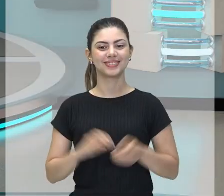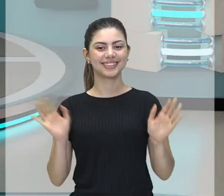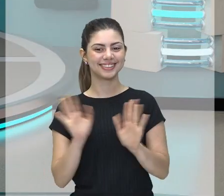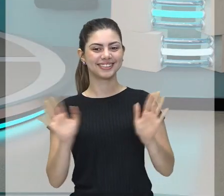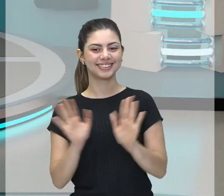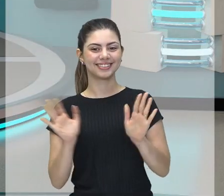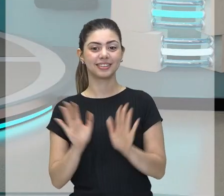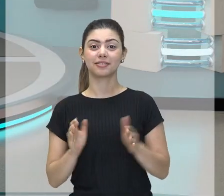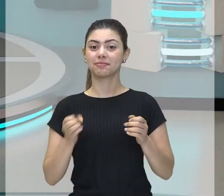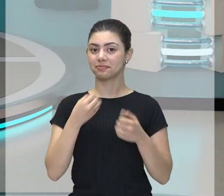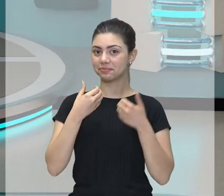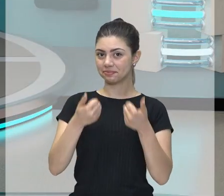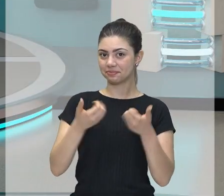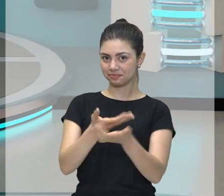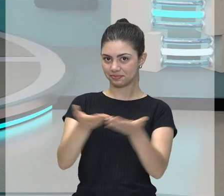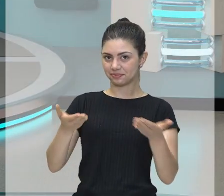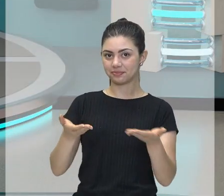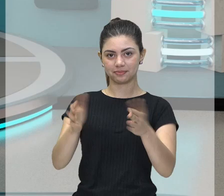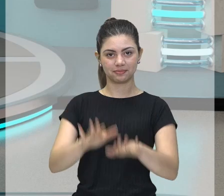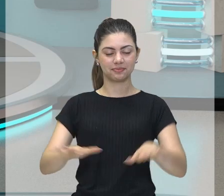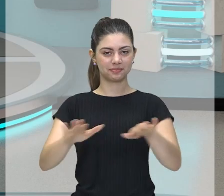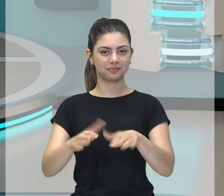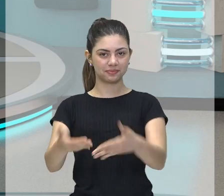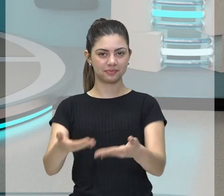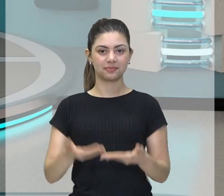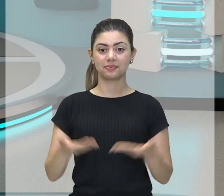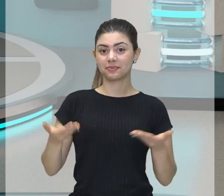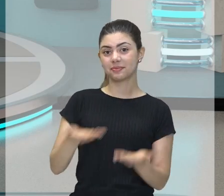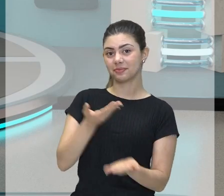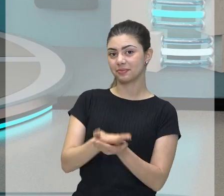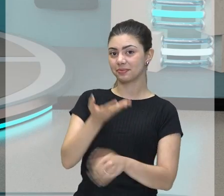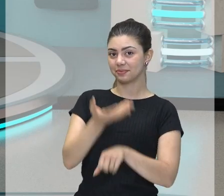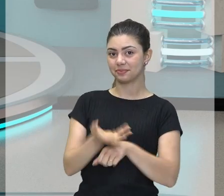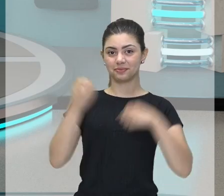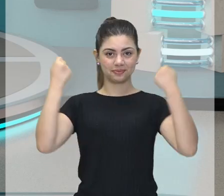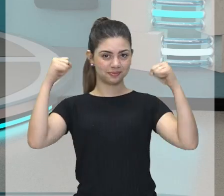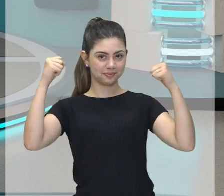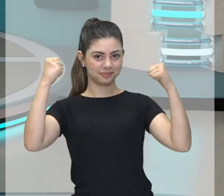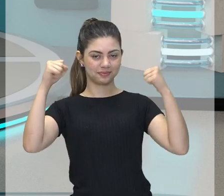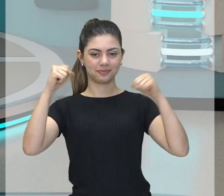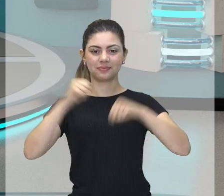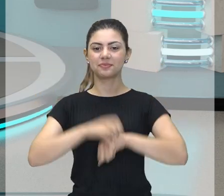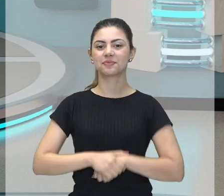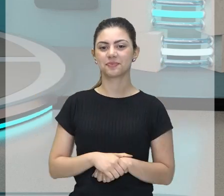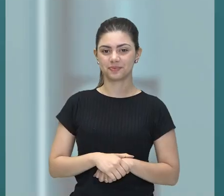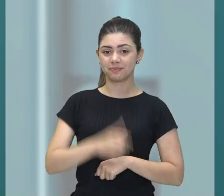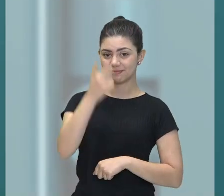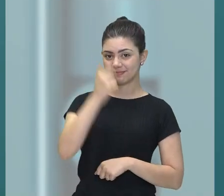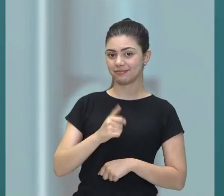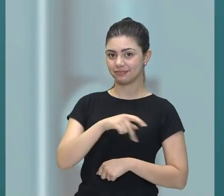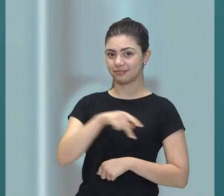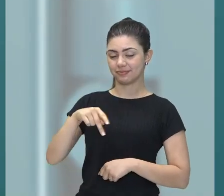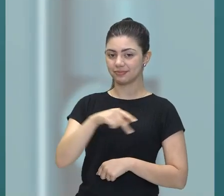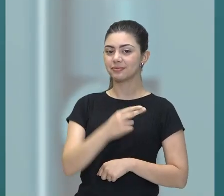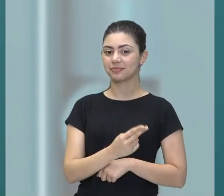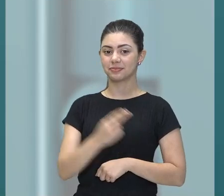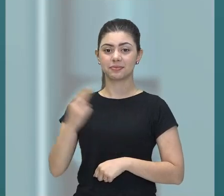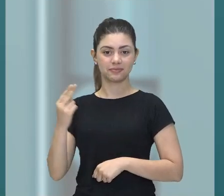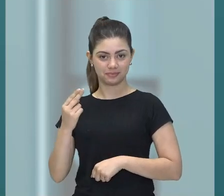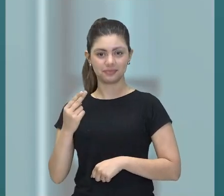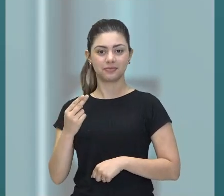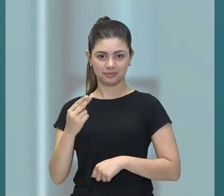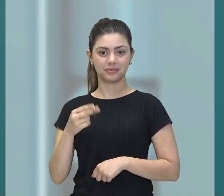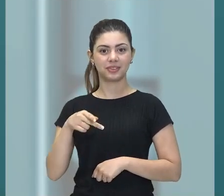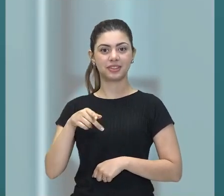Olá pessoal, tudo bem com vocês? Sejam bem-vindos a mais uma aula de Educação Física. Eu sou o professor Kim Raoni e é um